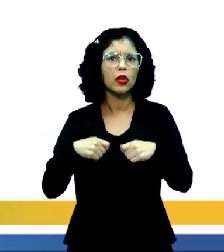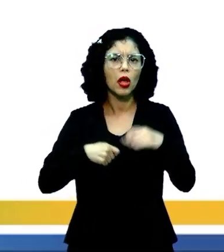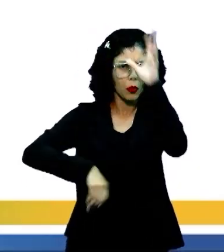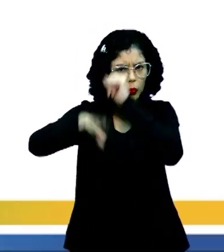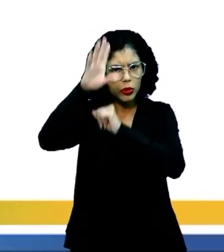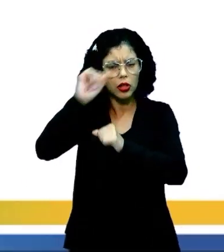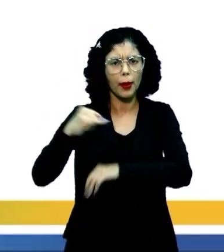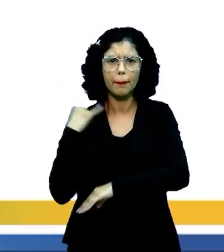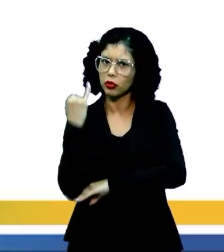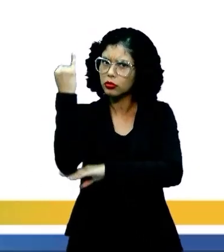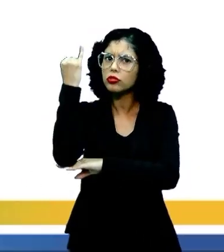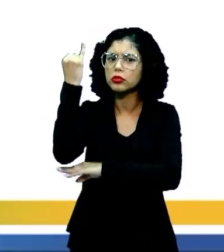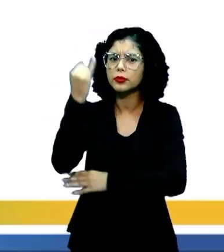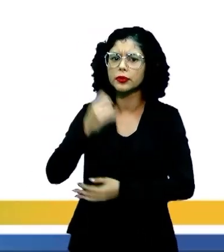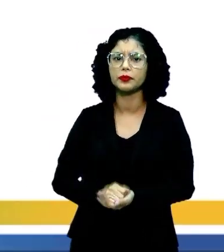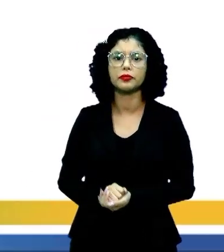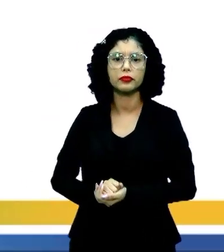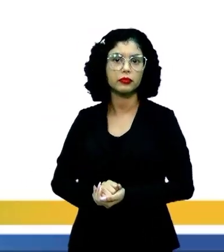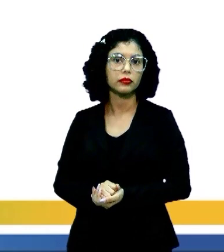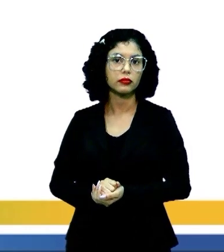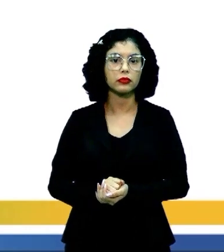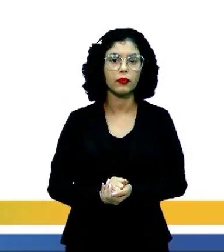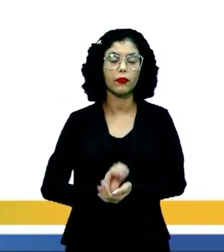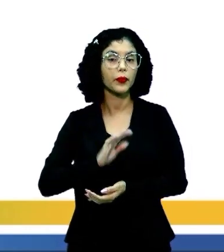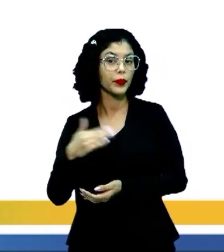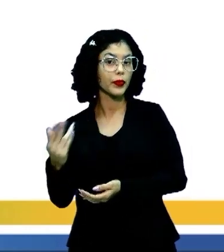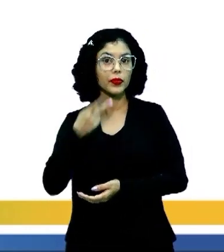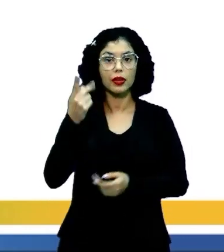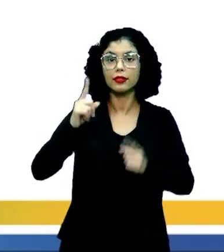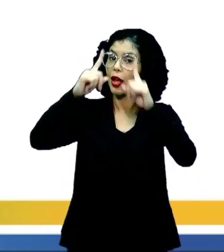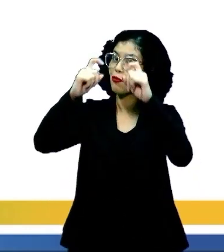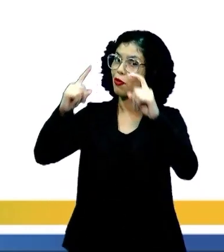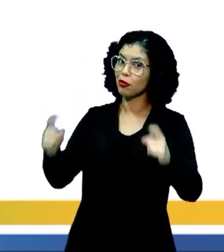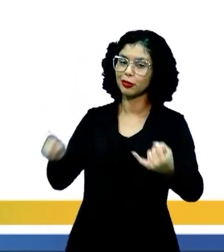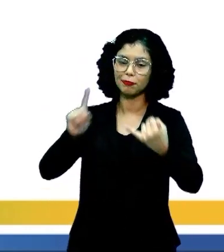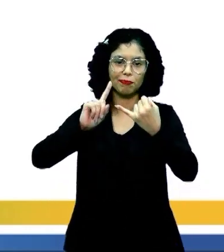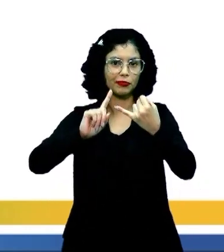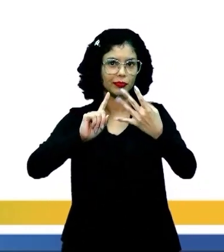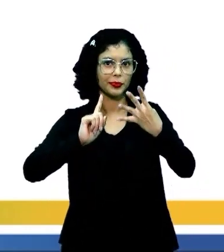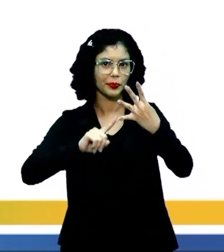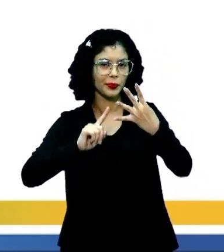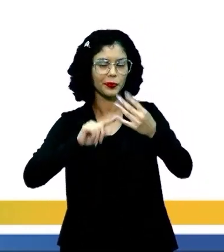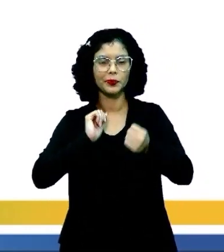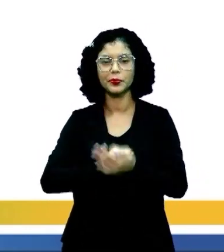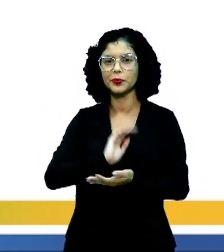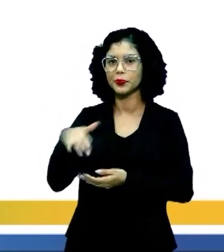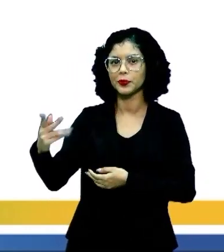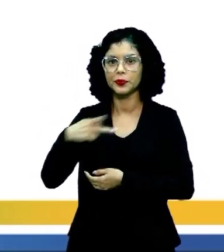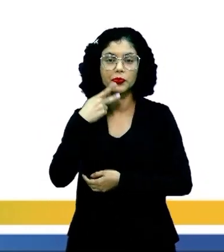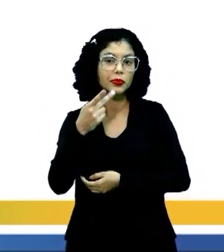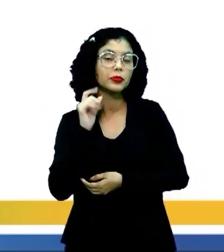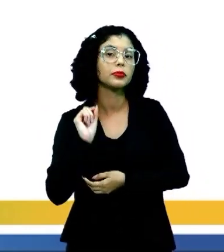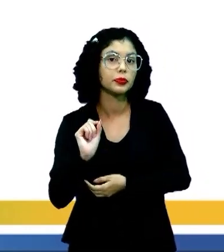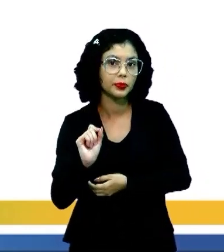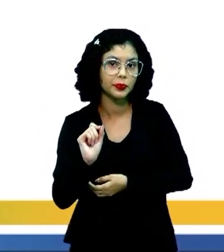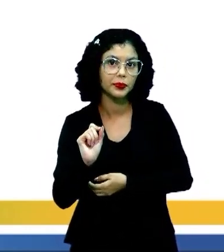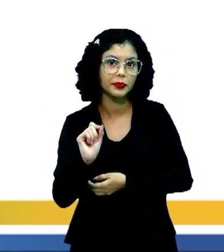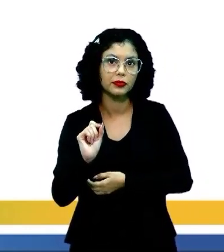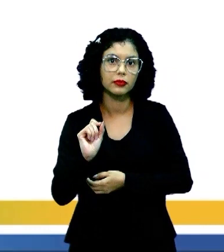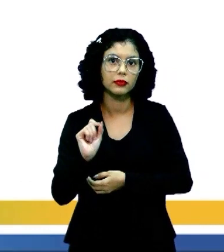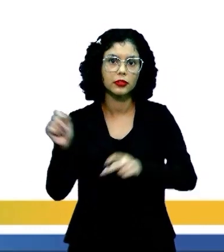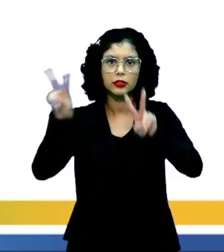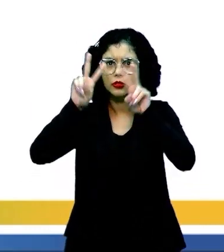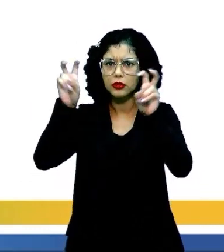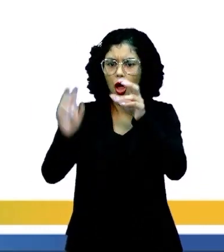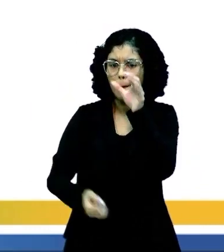conhecimento importantíssima. E quando nós falamos de caráter científico, nós estamos falando a